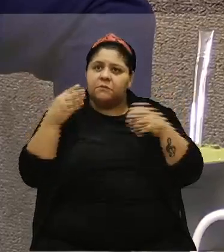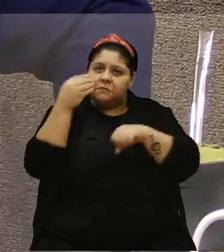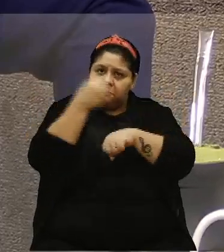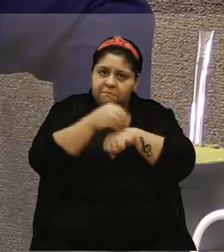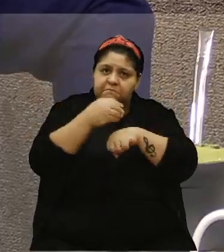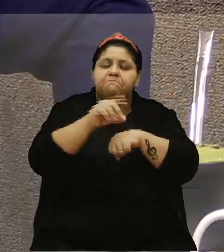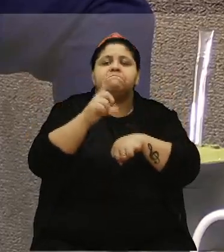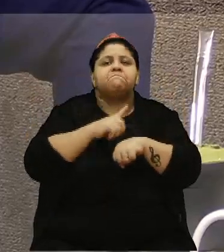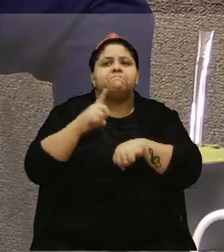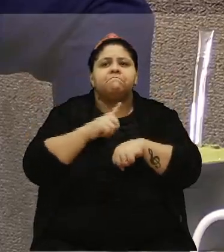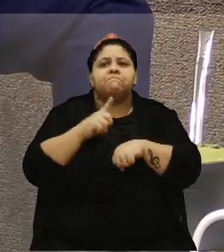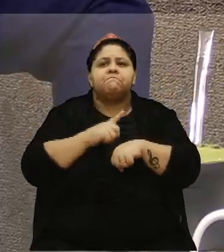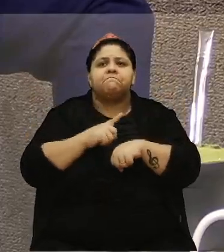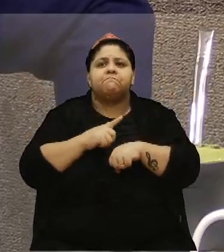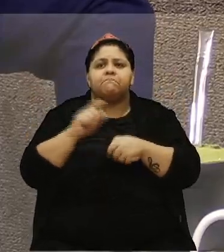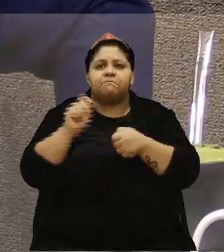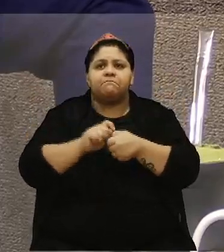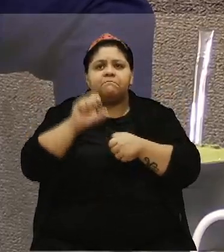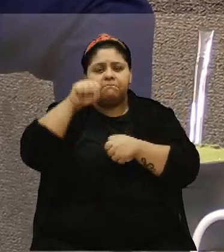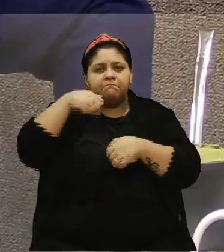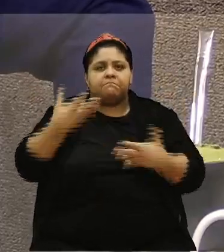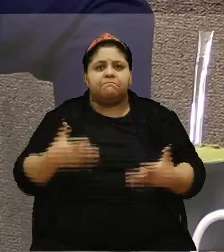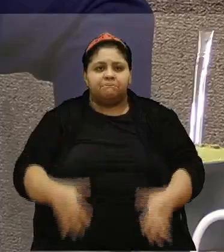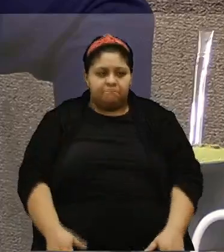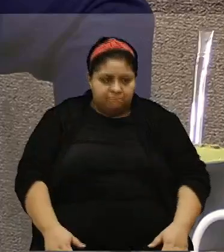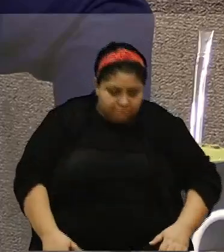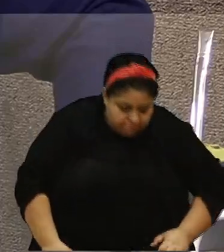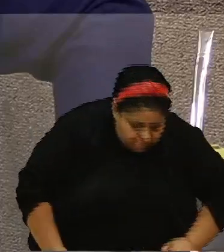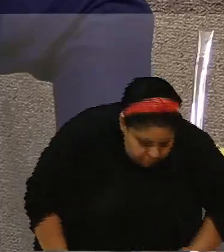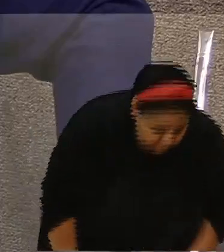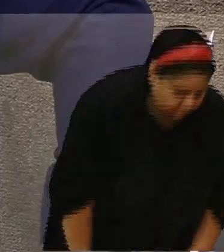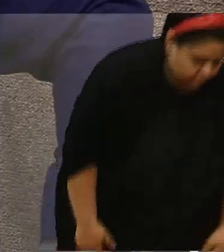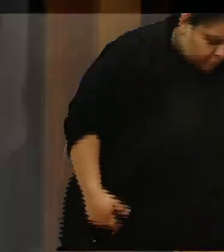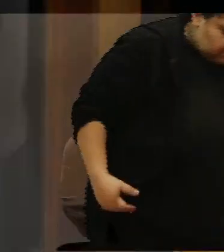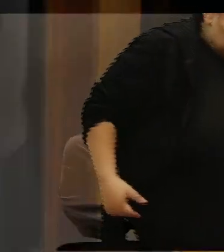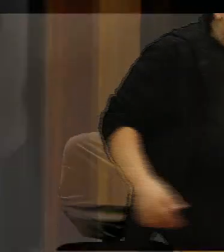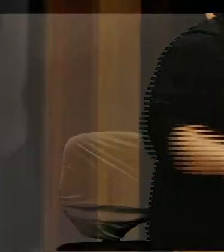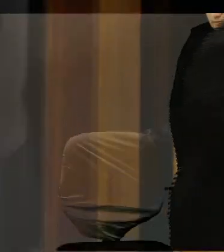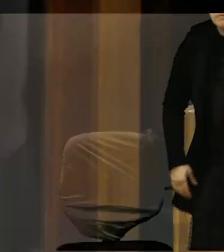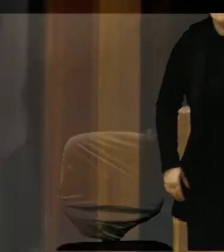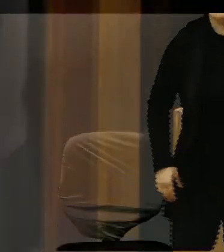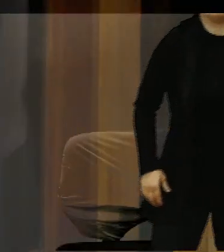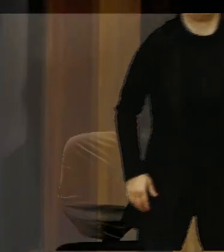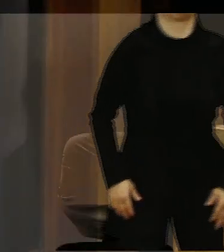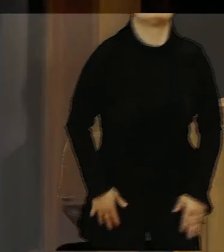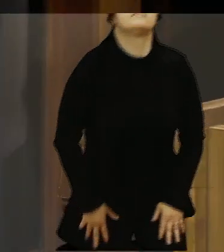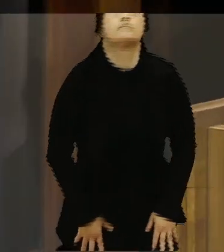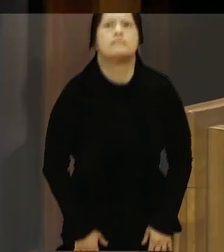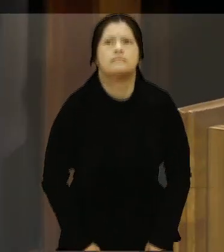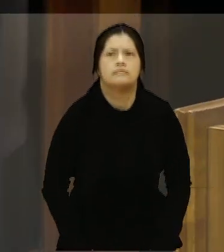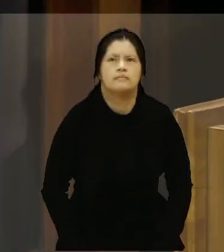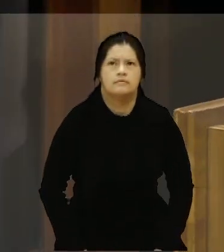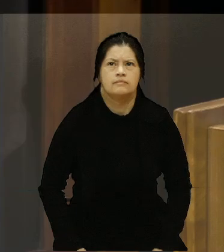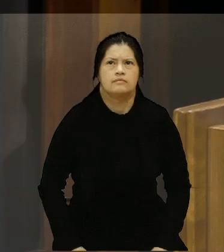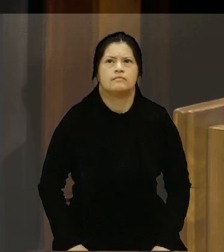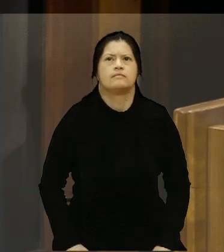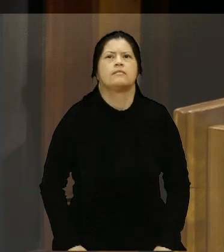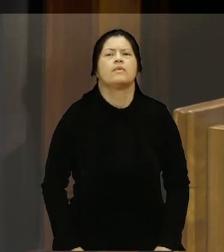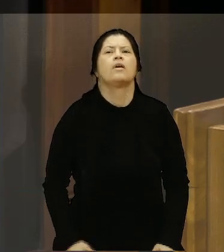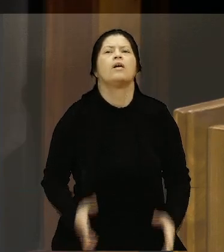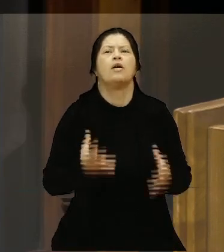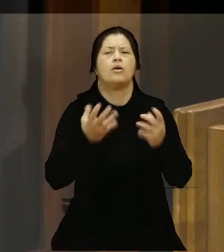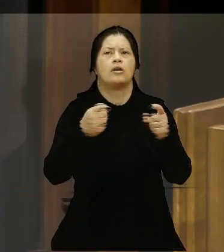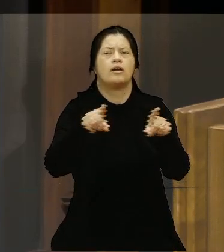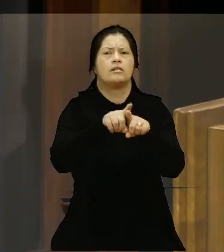e tem que ser feita assim. A parte, vereador Pedro. Sim, momento oportuno já lhe passo. Eu quero